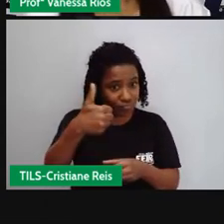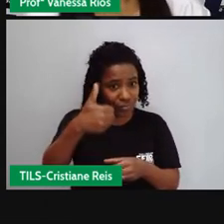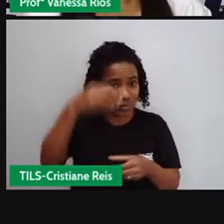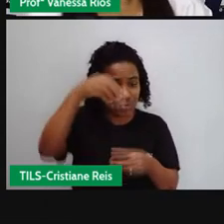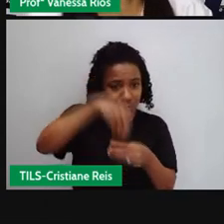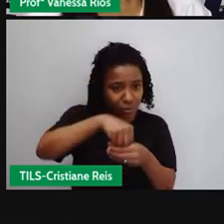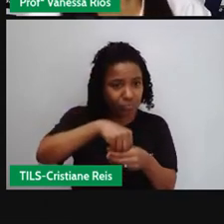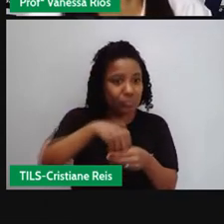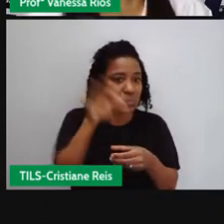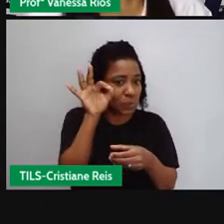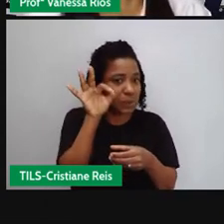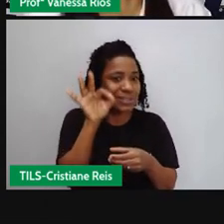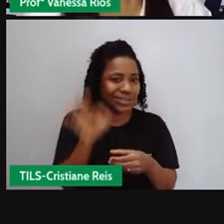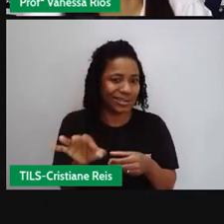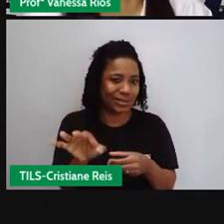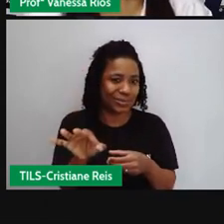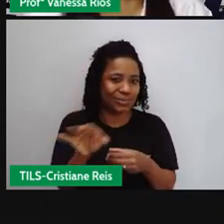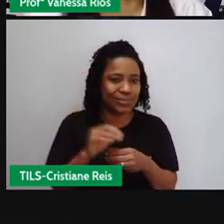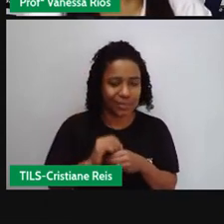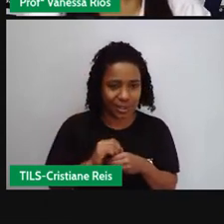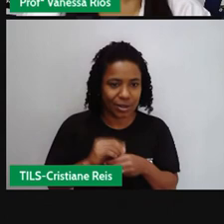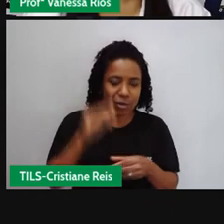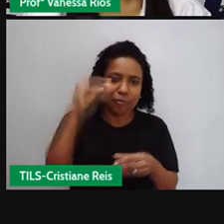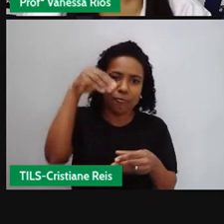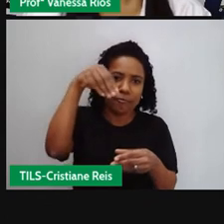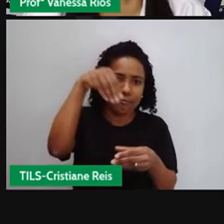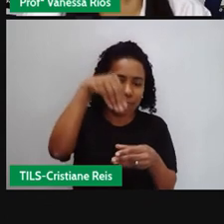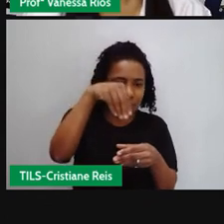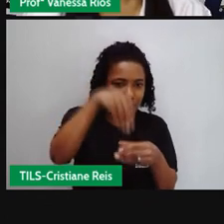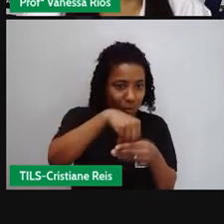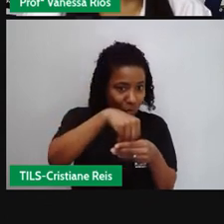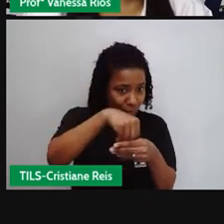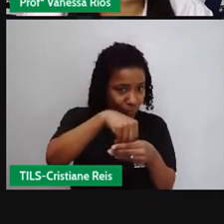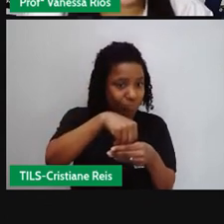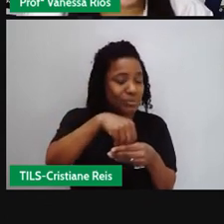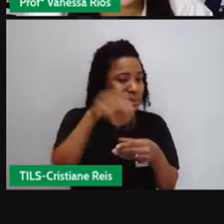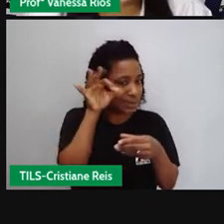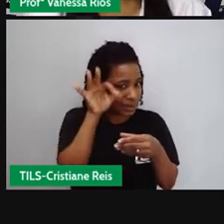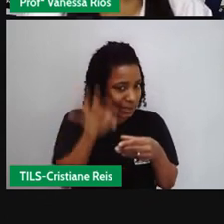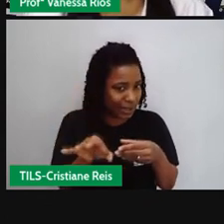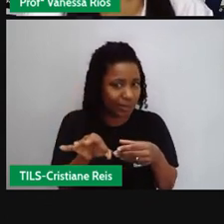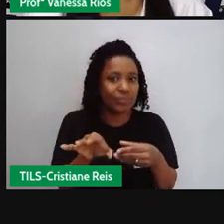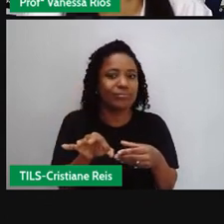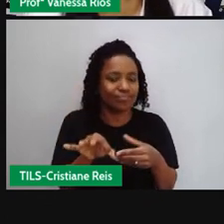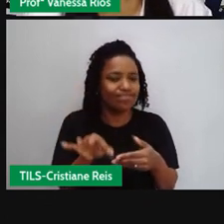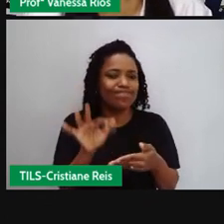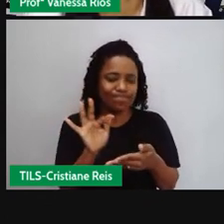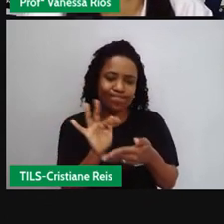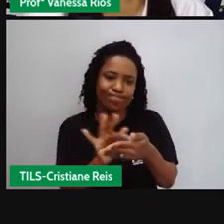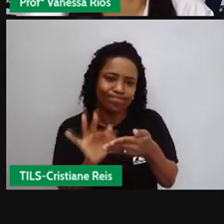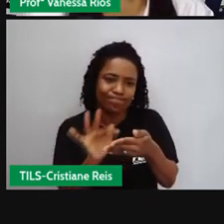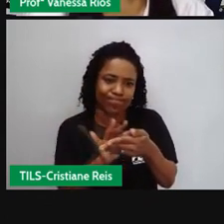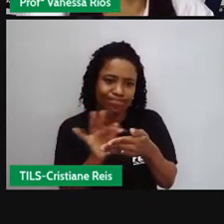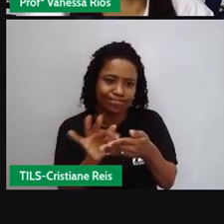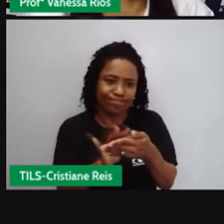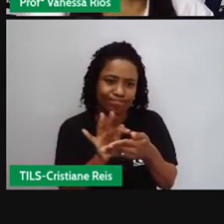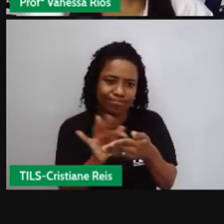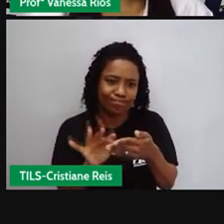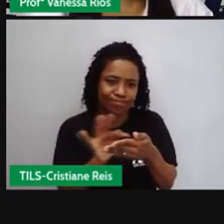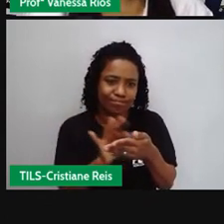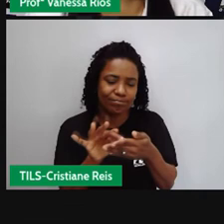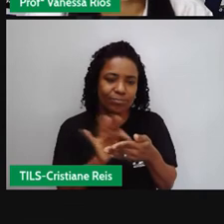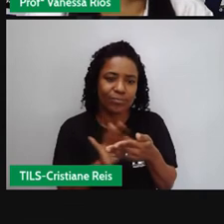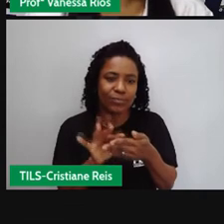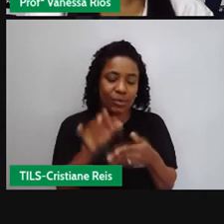votos válidos são os votos que têm validade, ou seja, o eleitor votou corretamente e seu candidato não tem restrição na